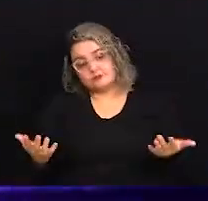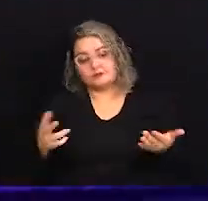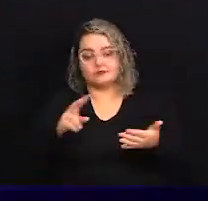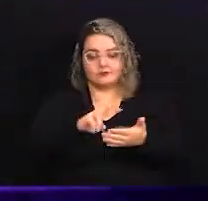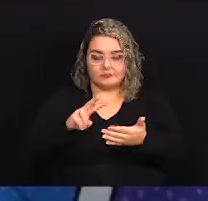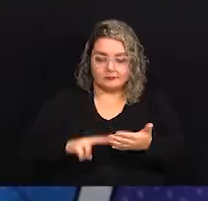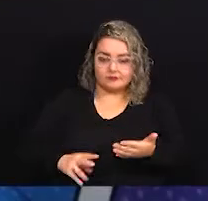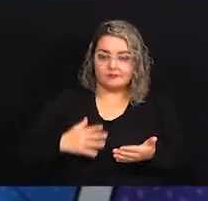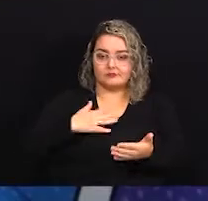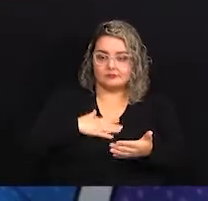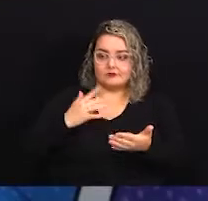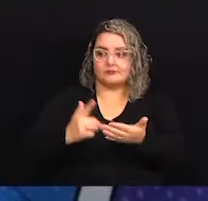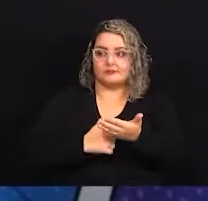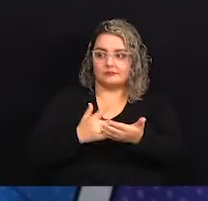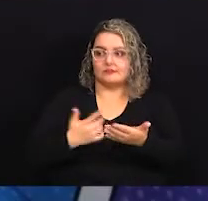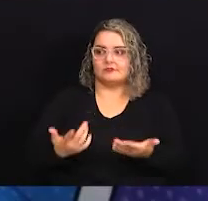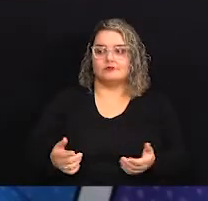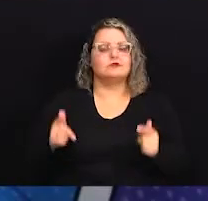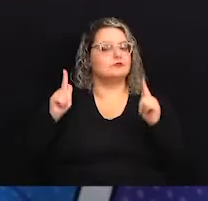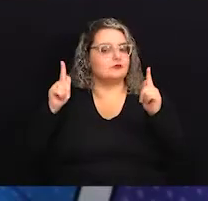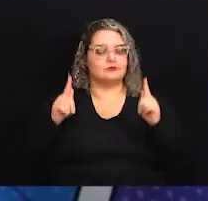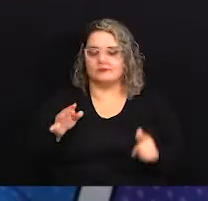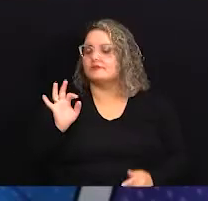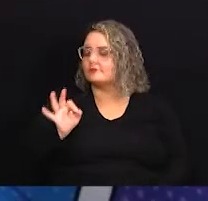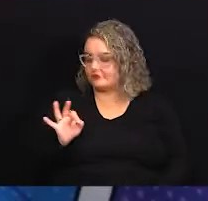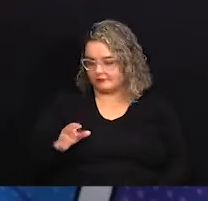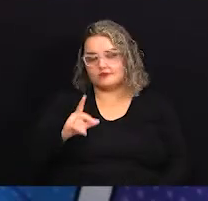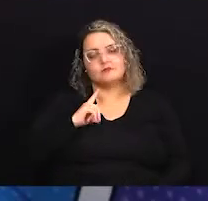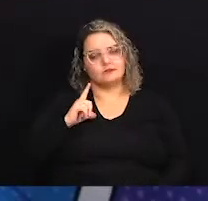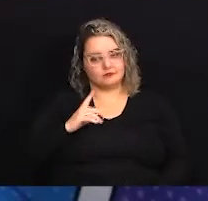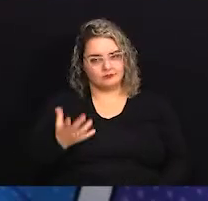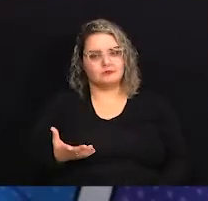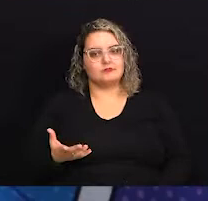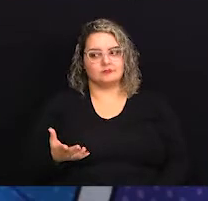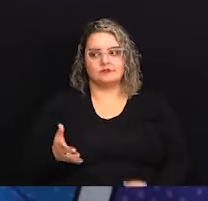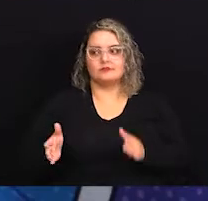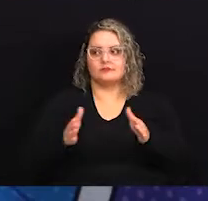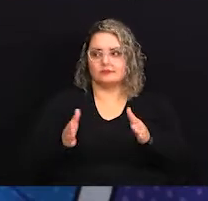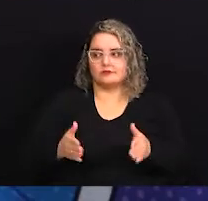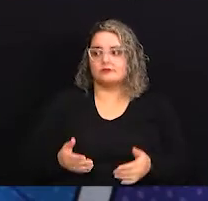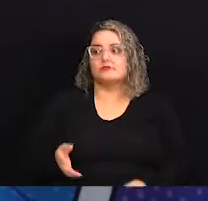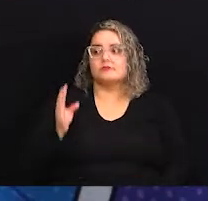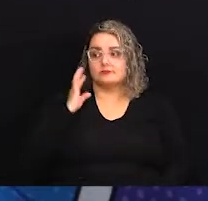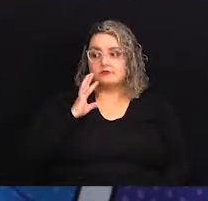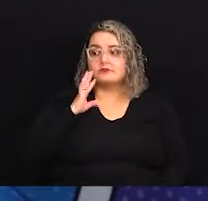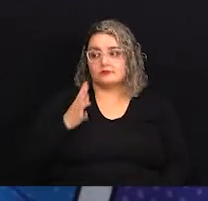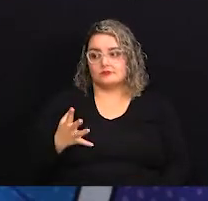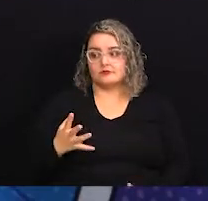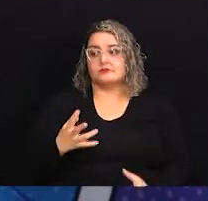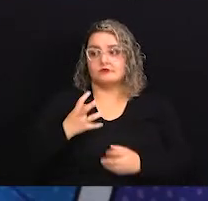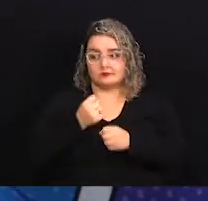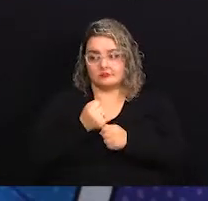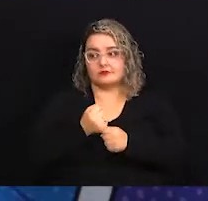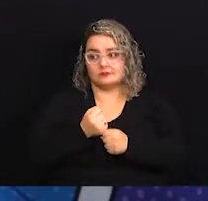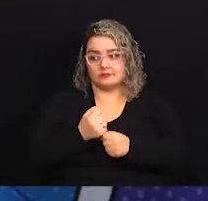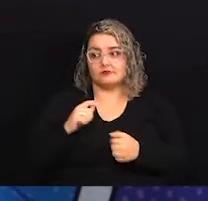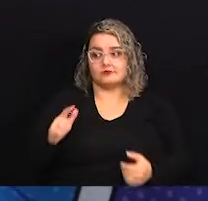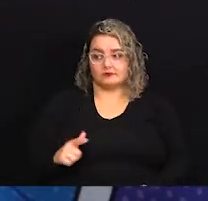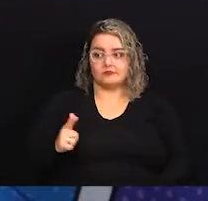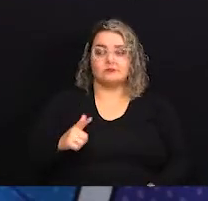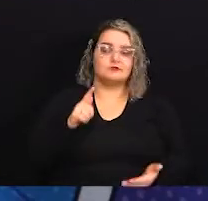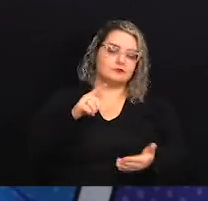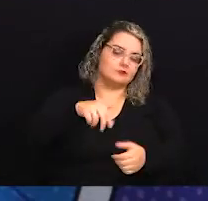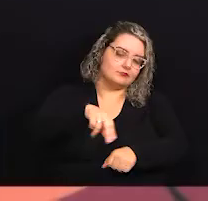Então, quem lê Cavaleiros da Tempestade, além de vai se divertir, eu tenho certeza que vai se divertir, vai passar um período bacana e ainda assim vai fortalecer